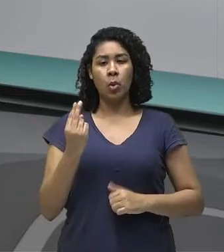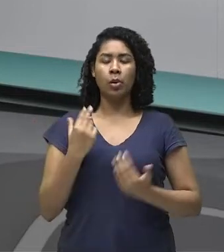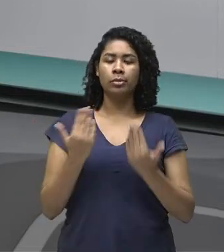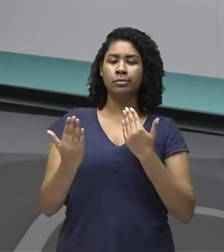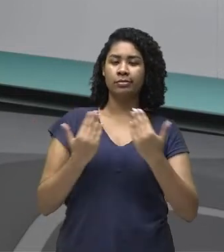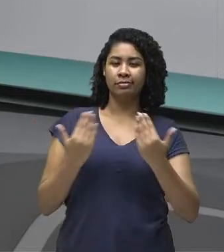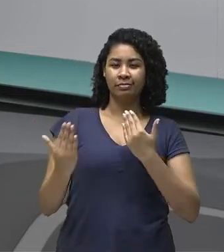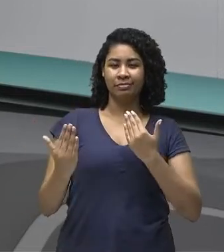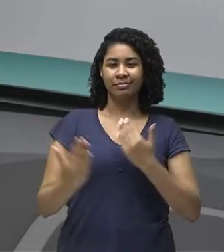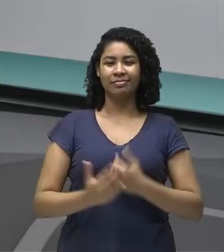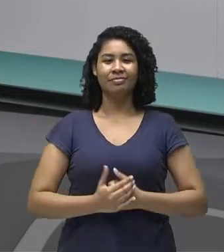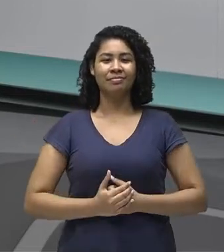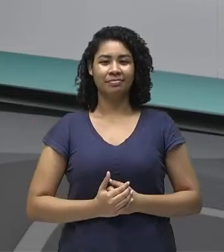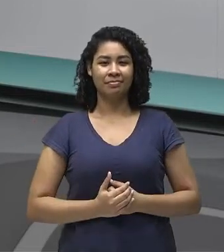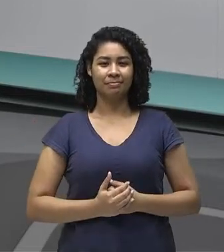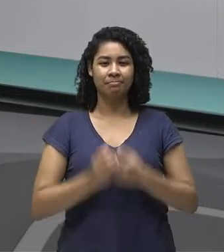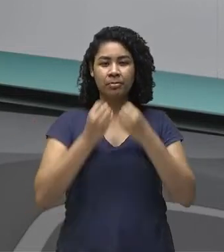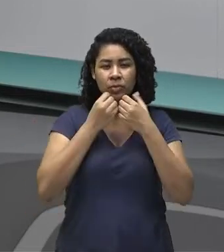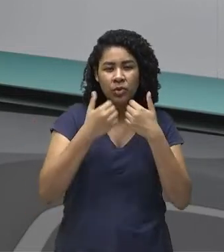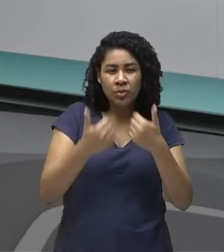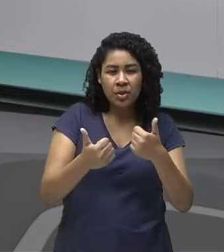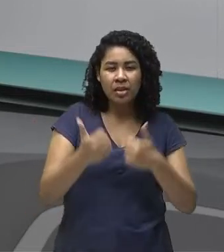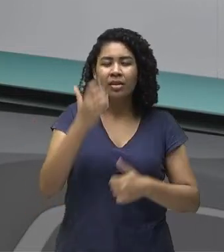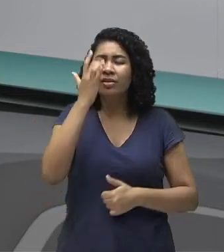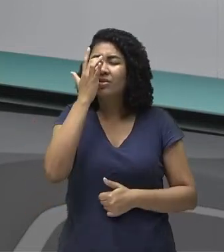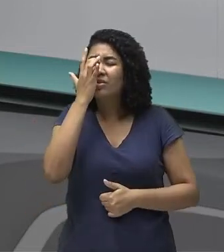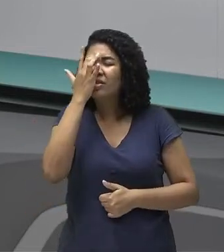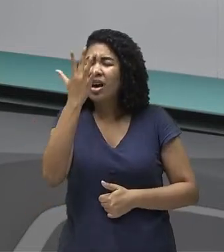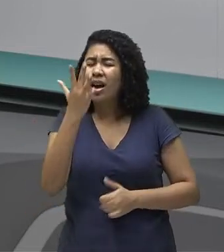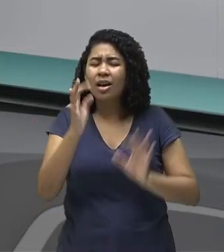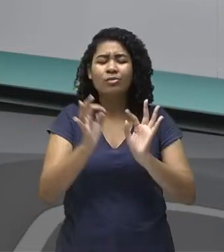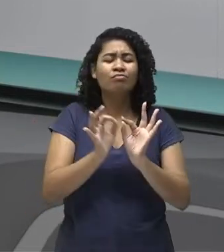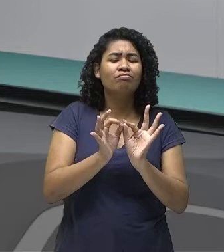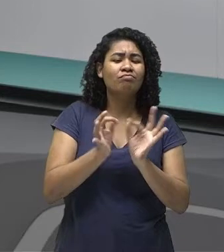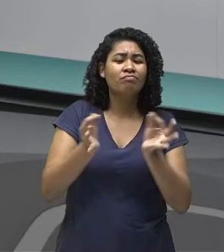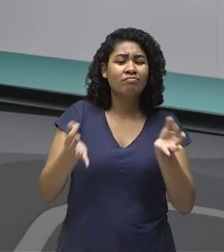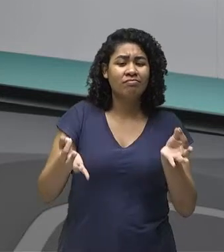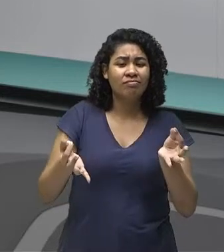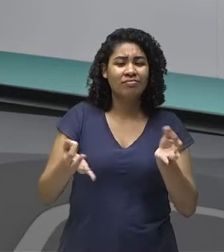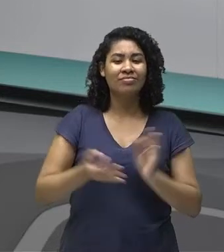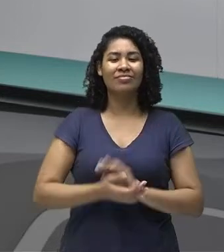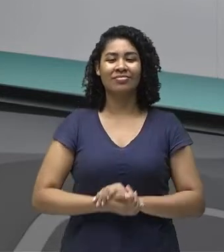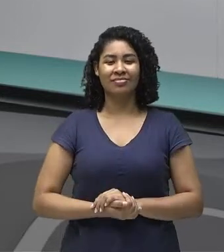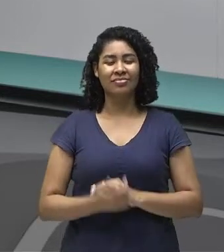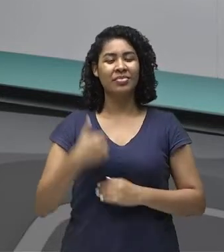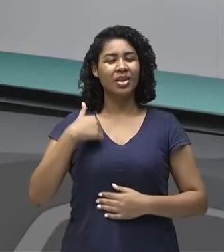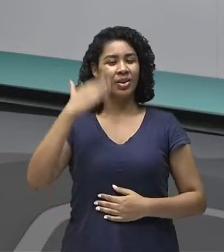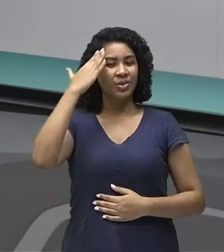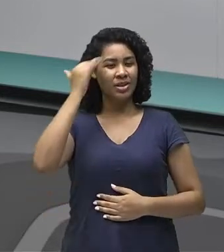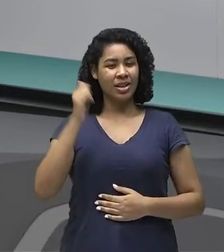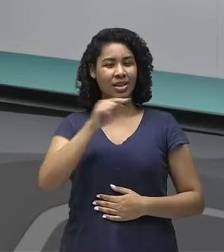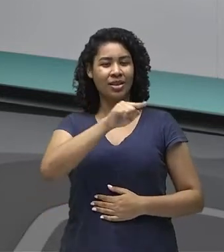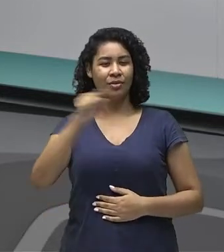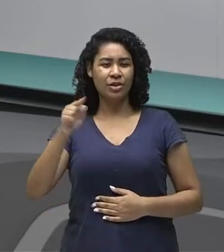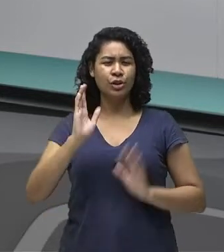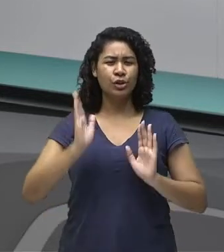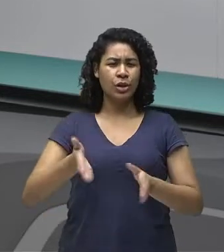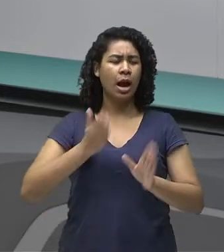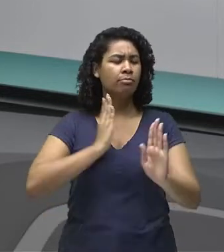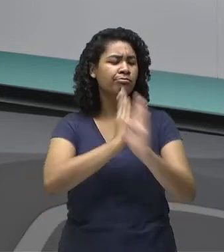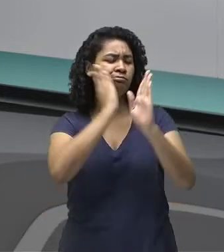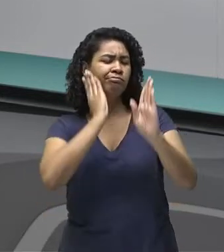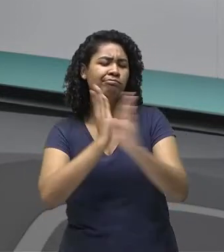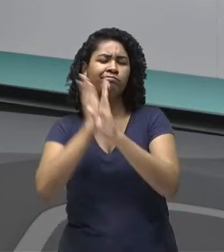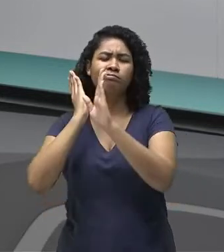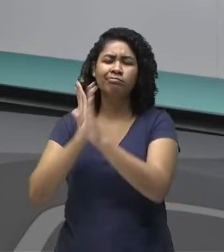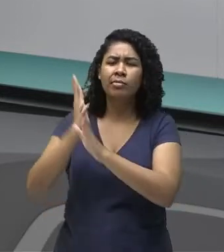Ok? Very easy, very simple, muito fácil, né? Eu sei que vocês já estão aí matando a charada, entendendo,